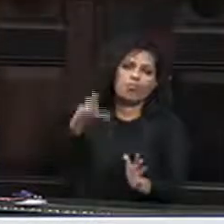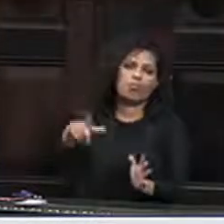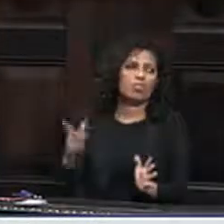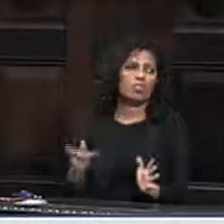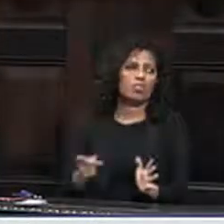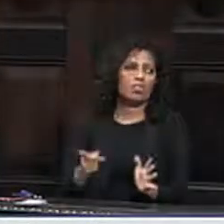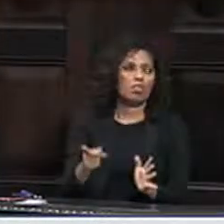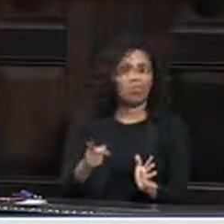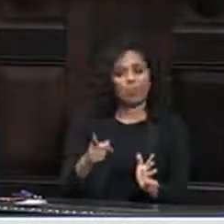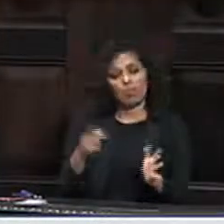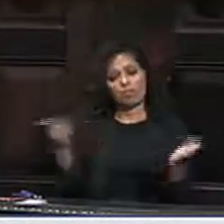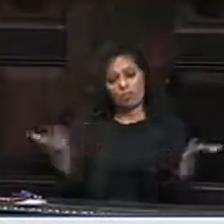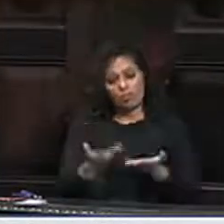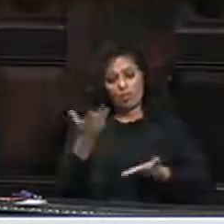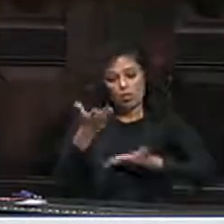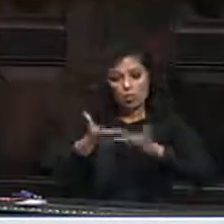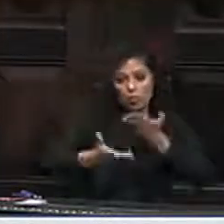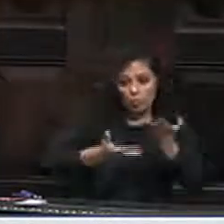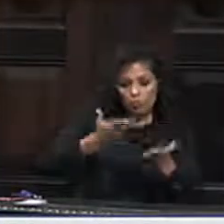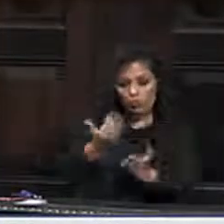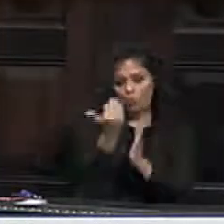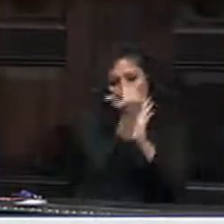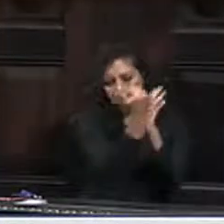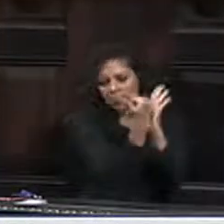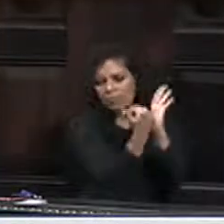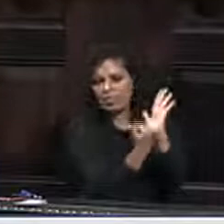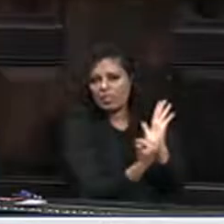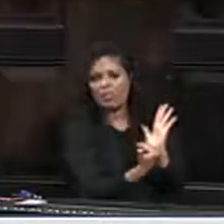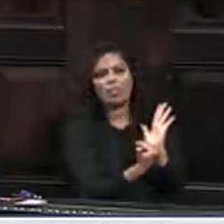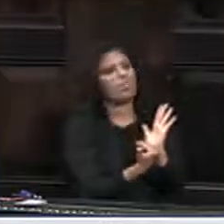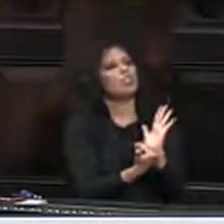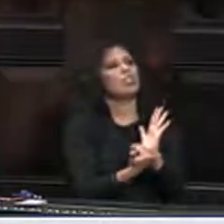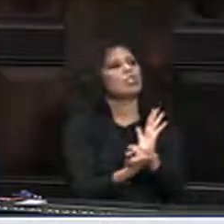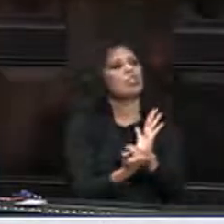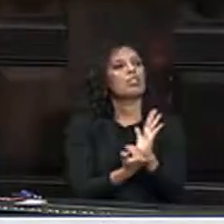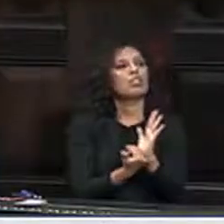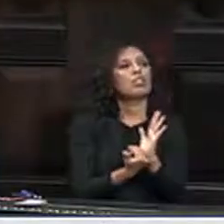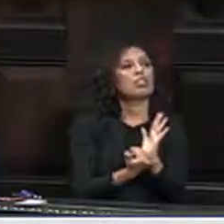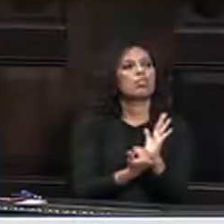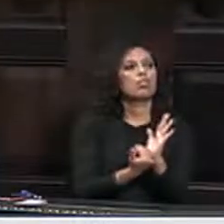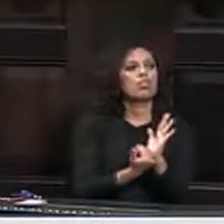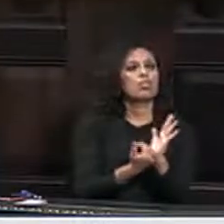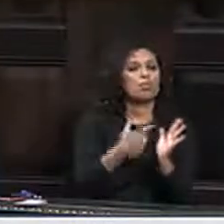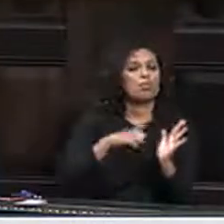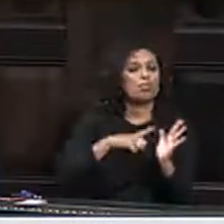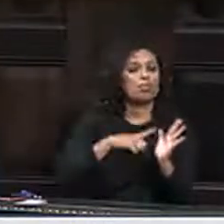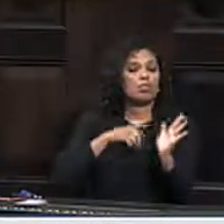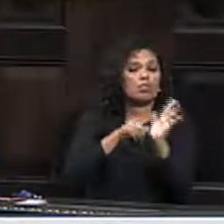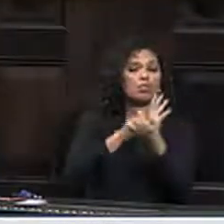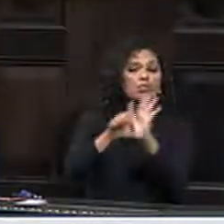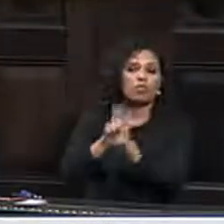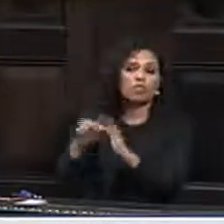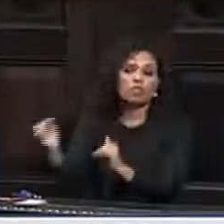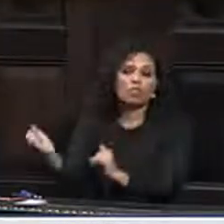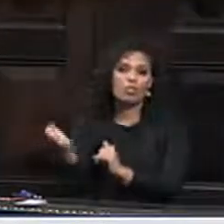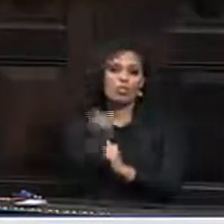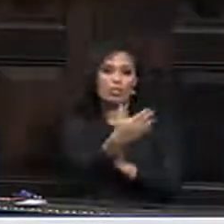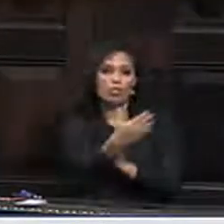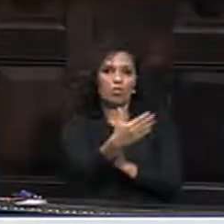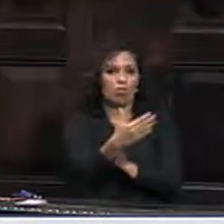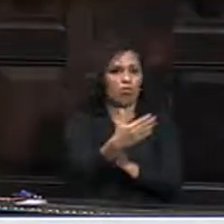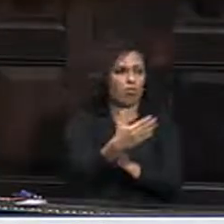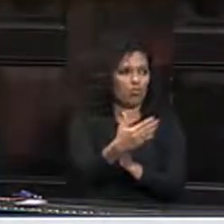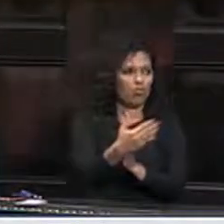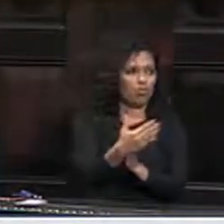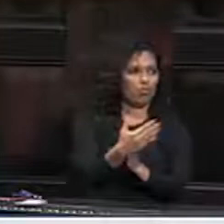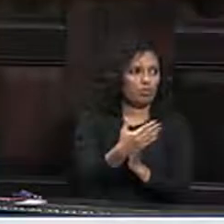ser cuidado, planejado, para se ter um projeto diferenciado do mesmo, de